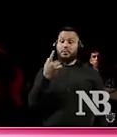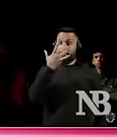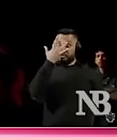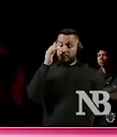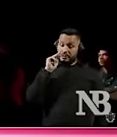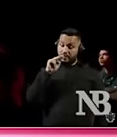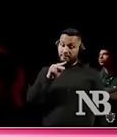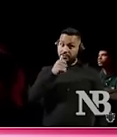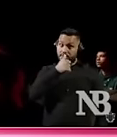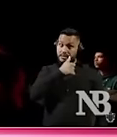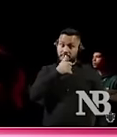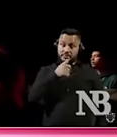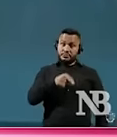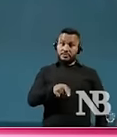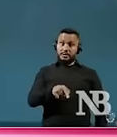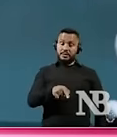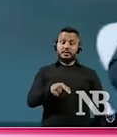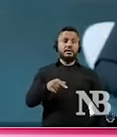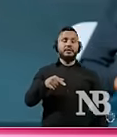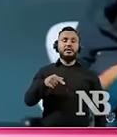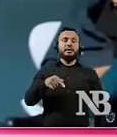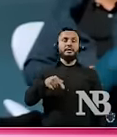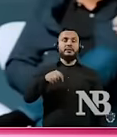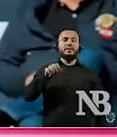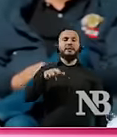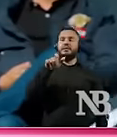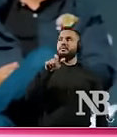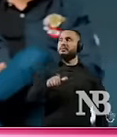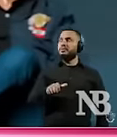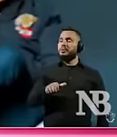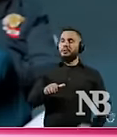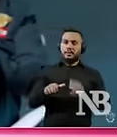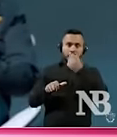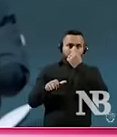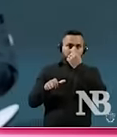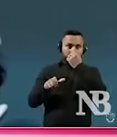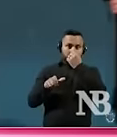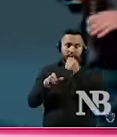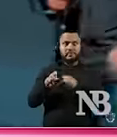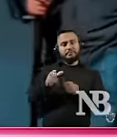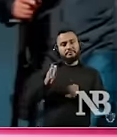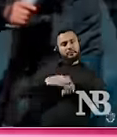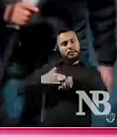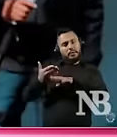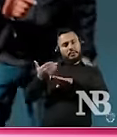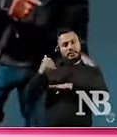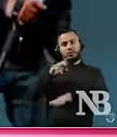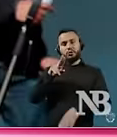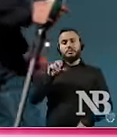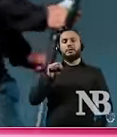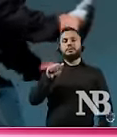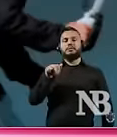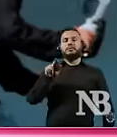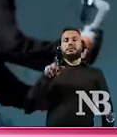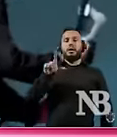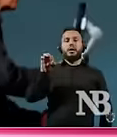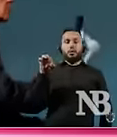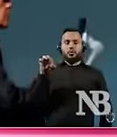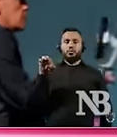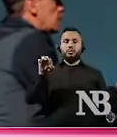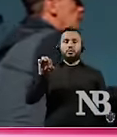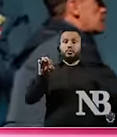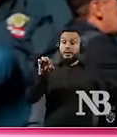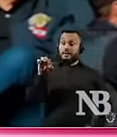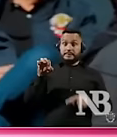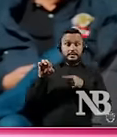Quem era esse cara? Era esse cara, era Saulo na época. Saulo, que era um